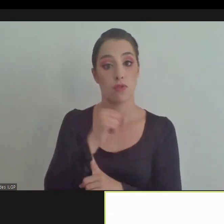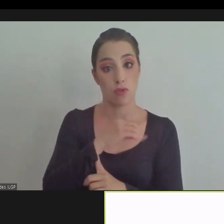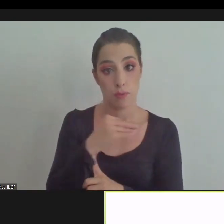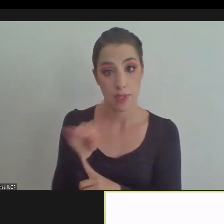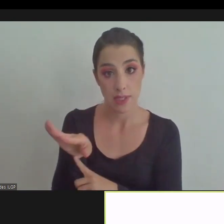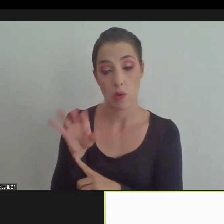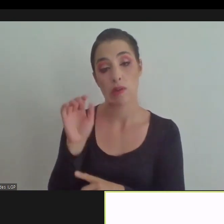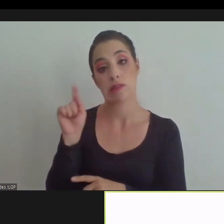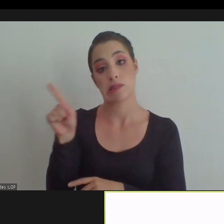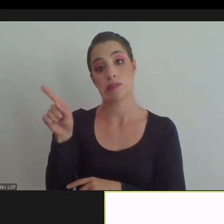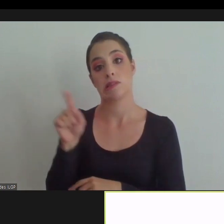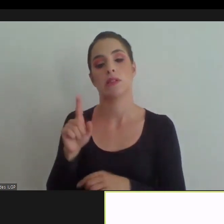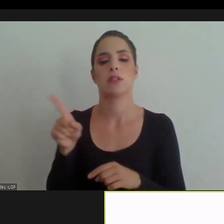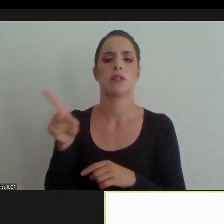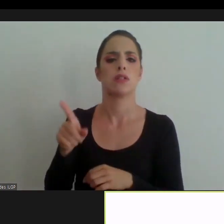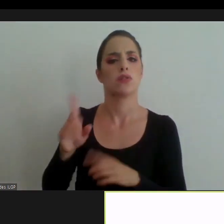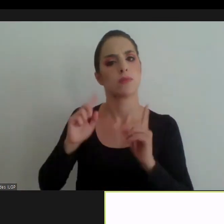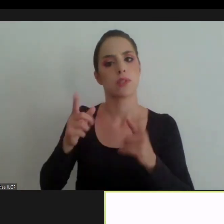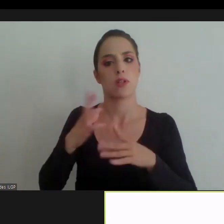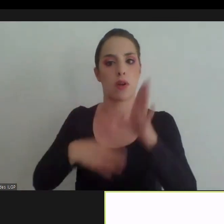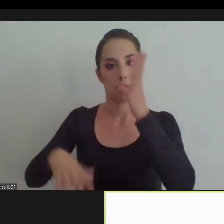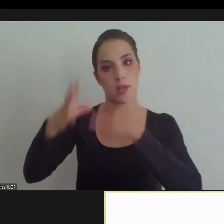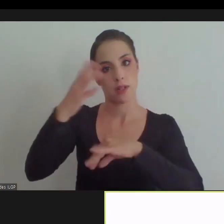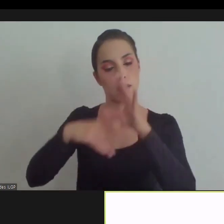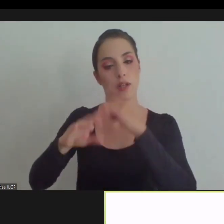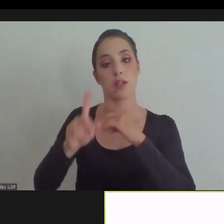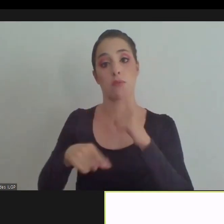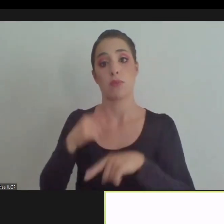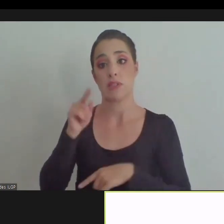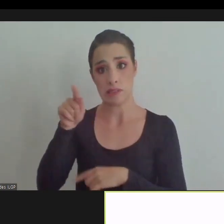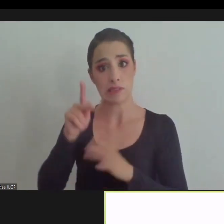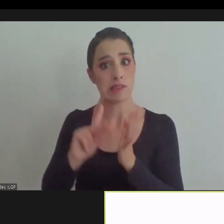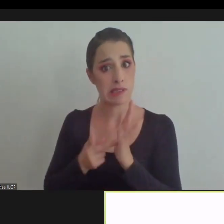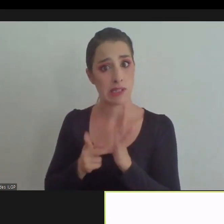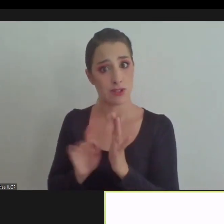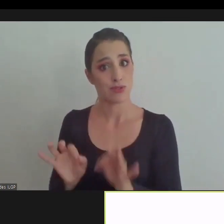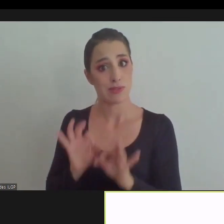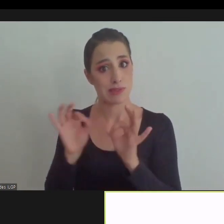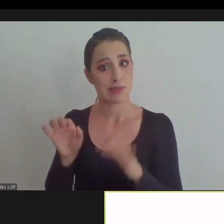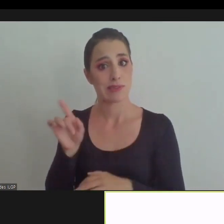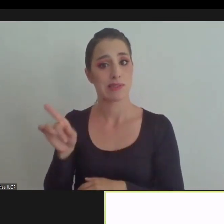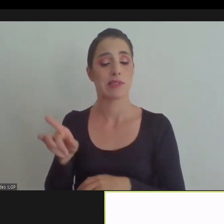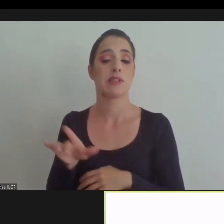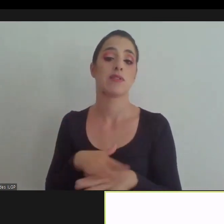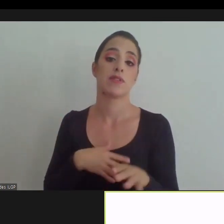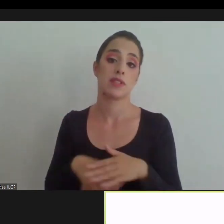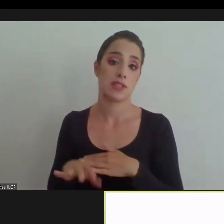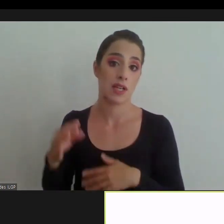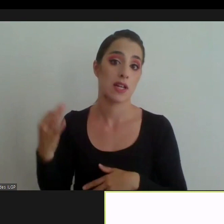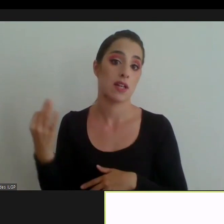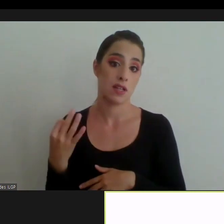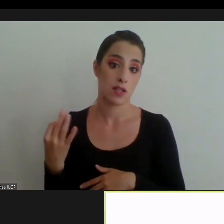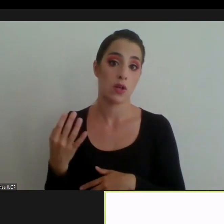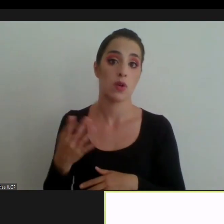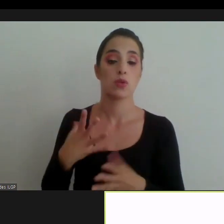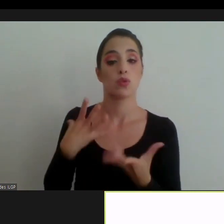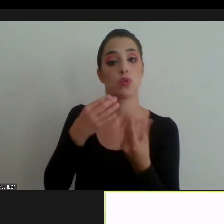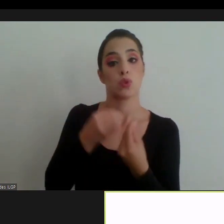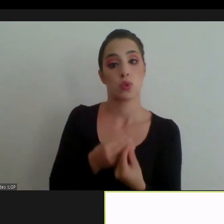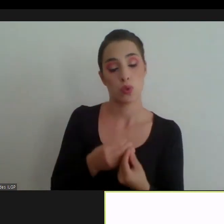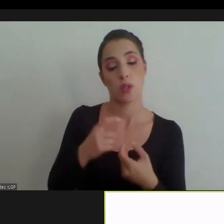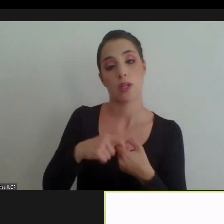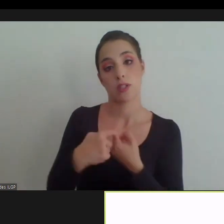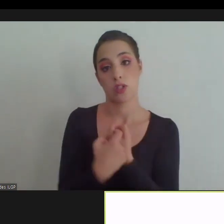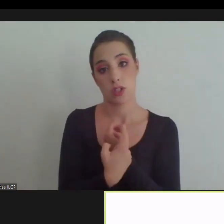foram aprendendo e foram estes mesmos técnicos, sob assistência do nosso parceiro, que criaram